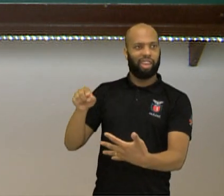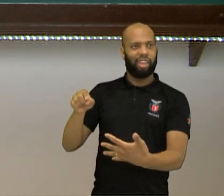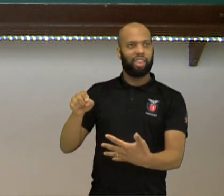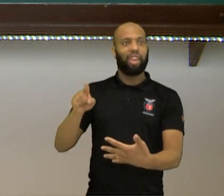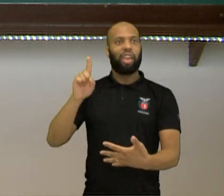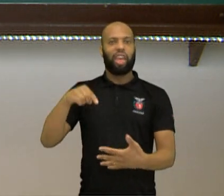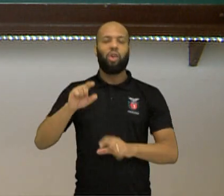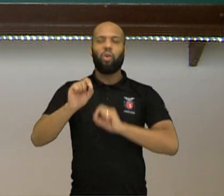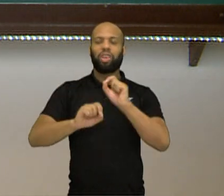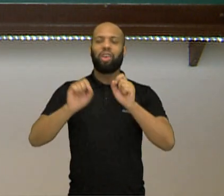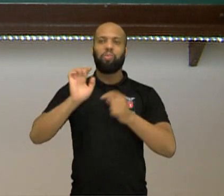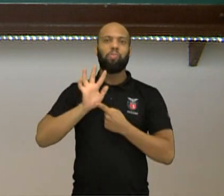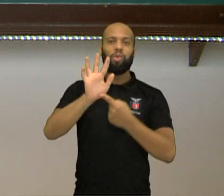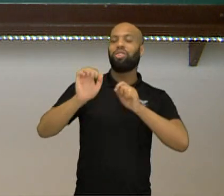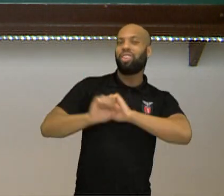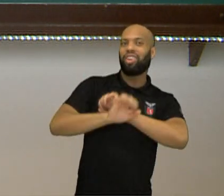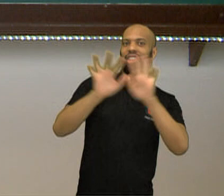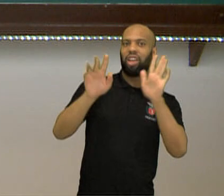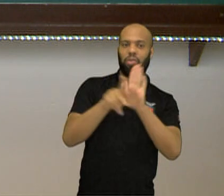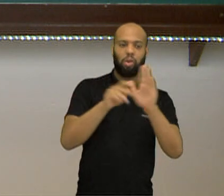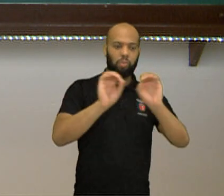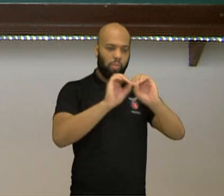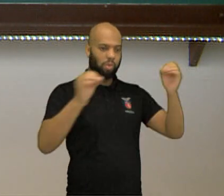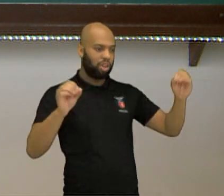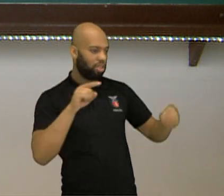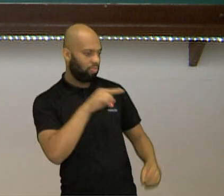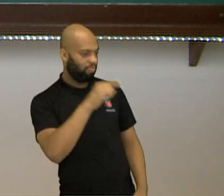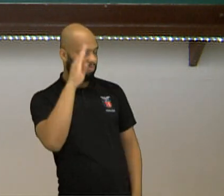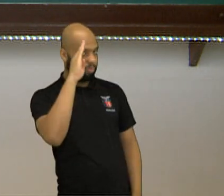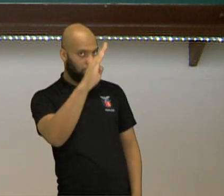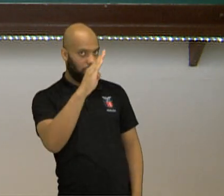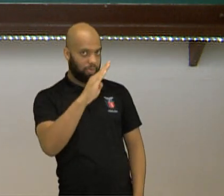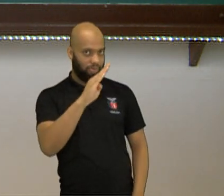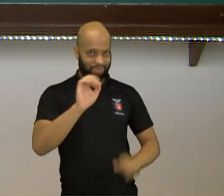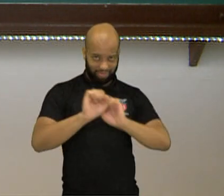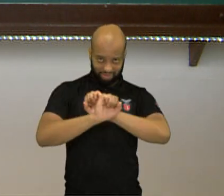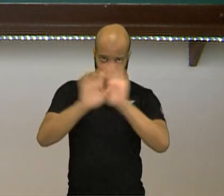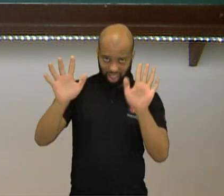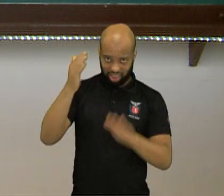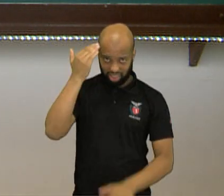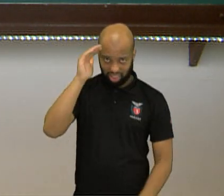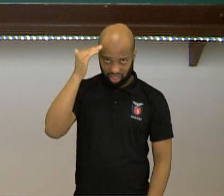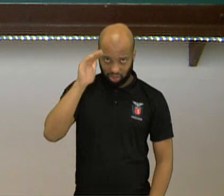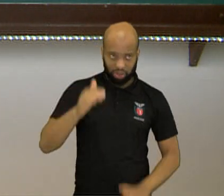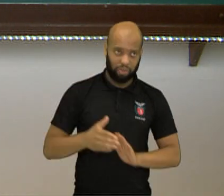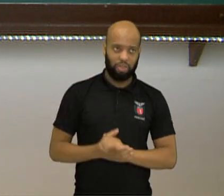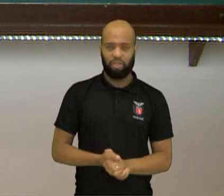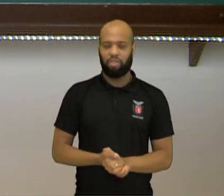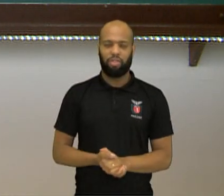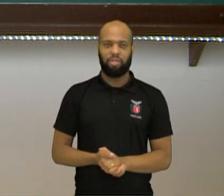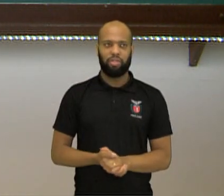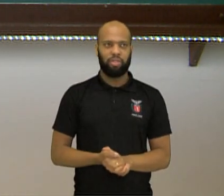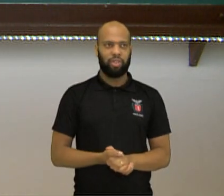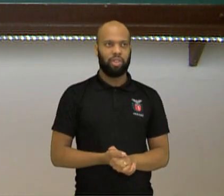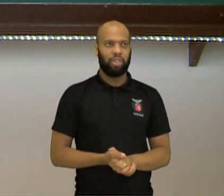um esclarecimento da oração principal. Ficou claro isso?